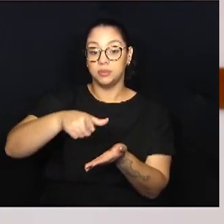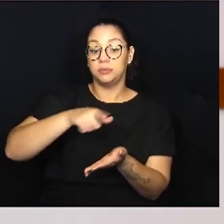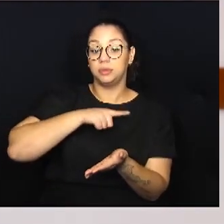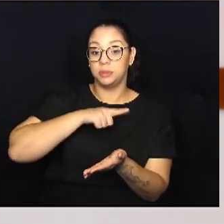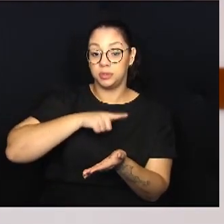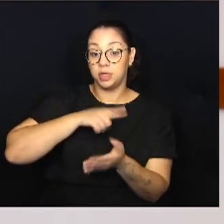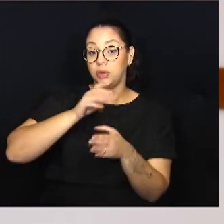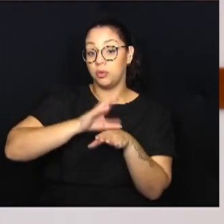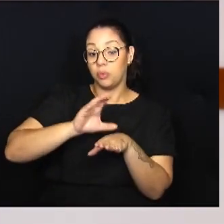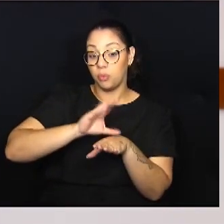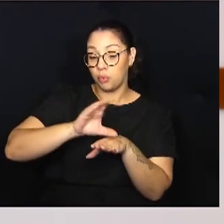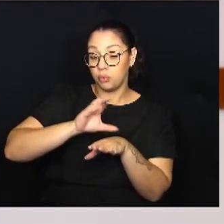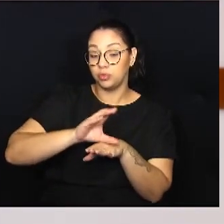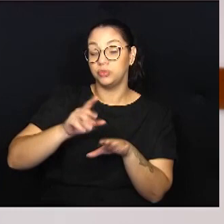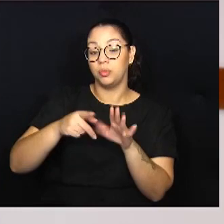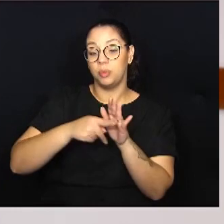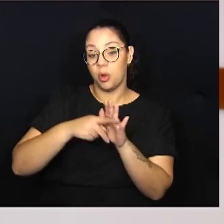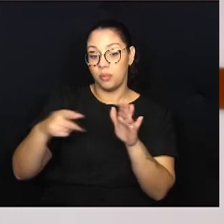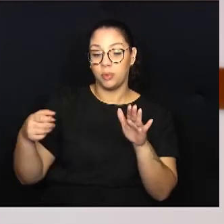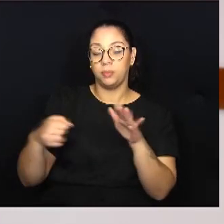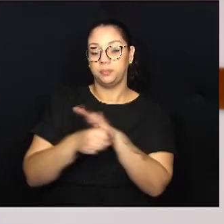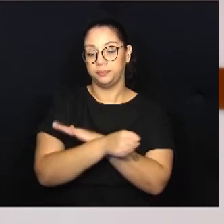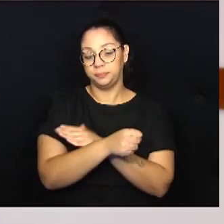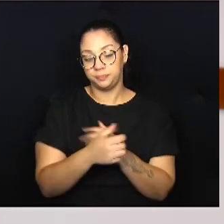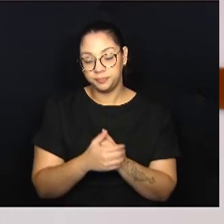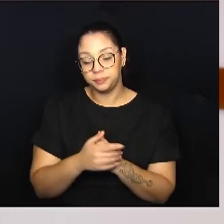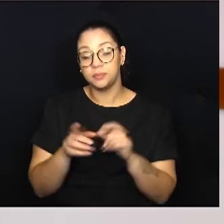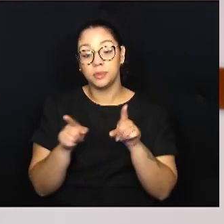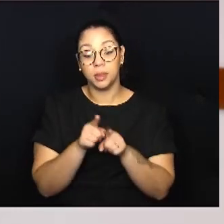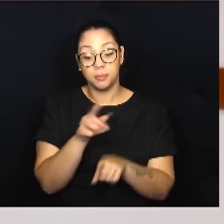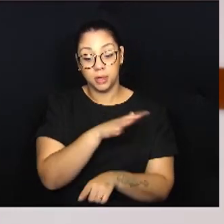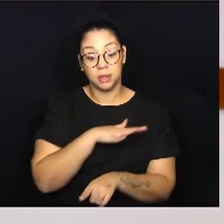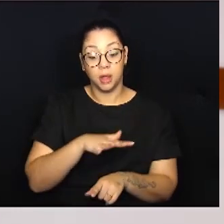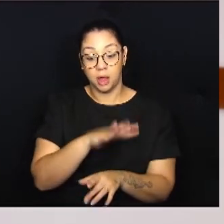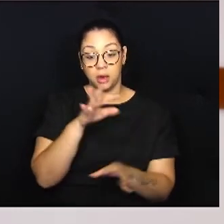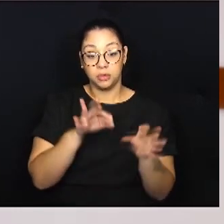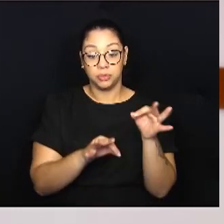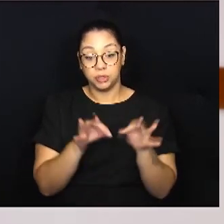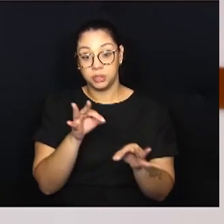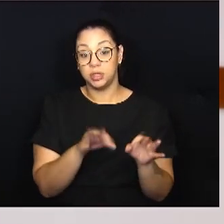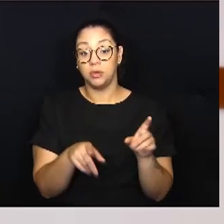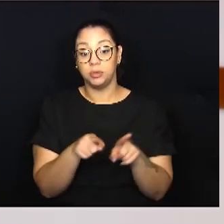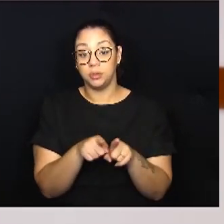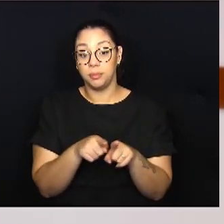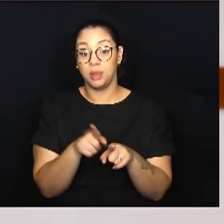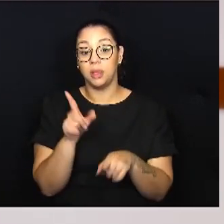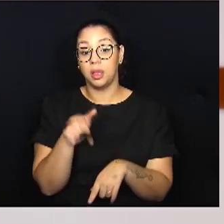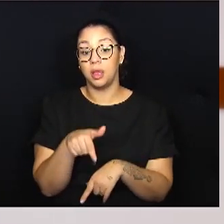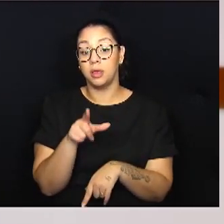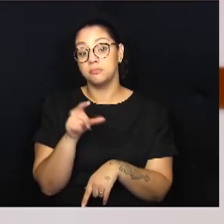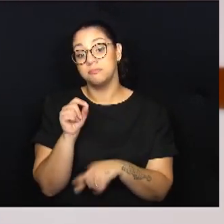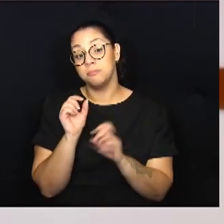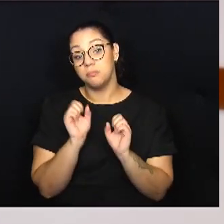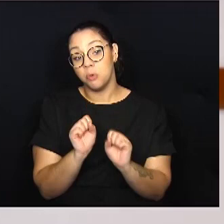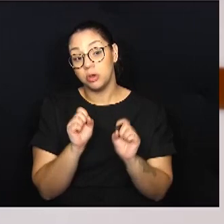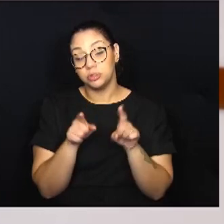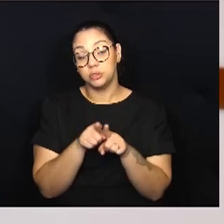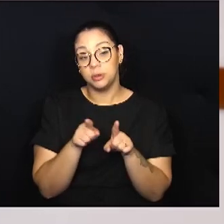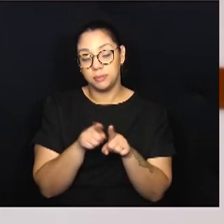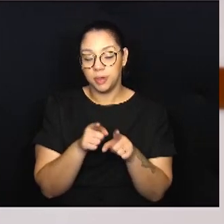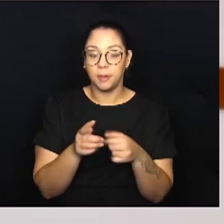nesses cursos. Também, pensando no âmbito já judicial, na possibilidade de